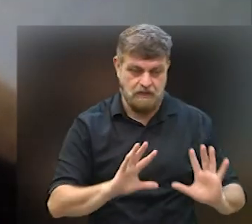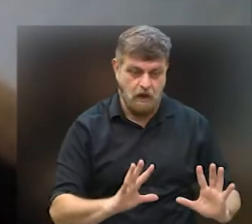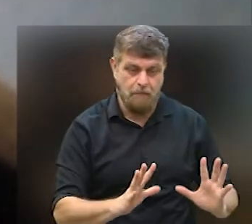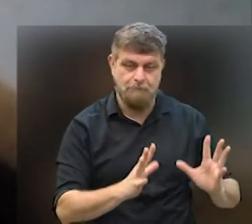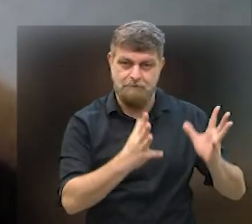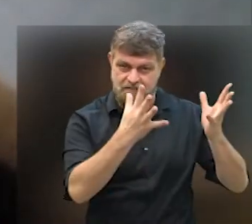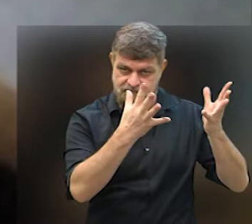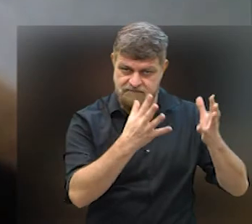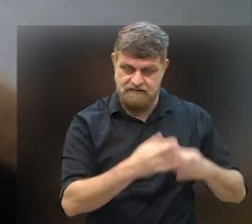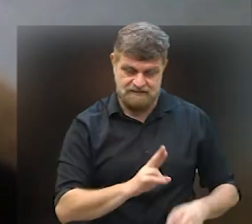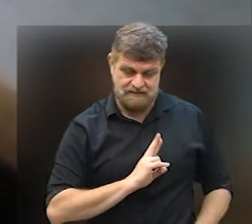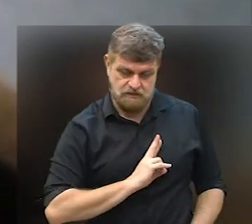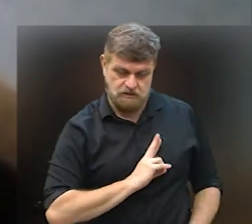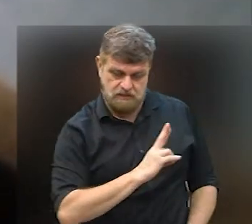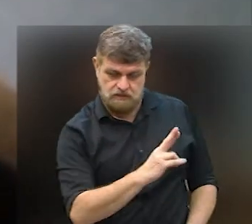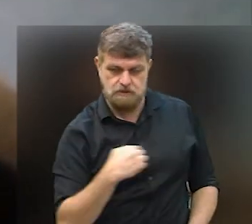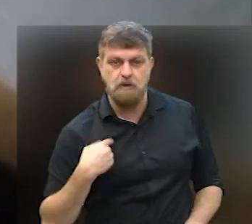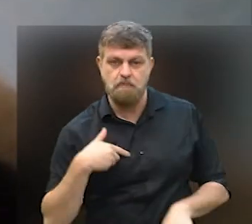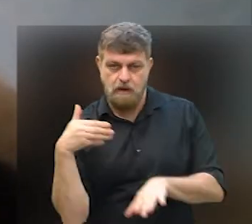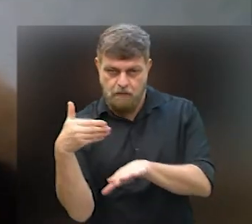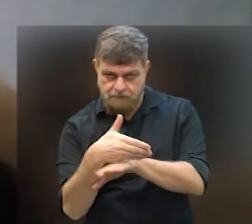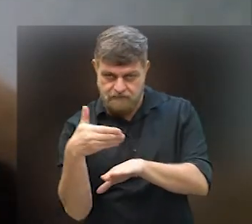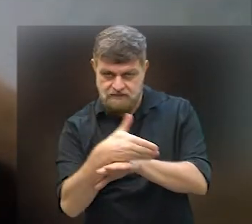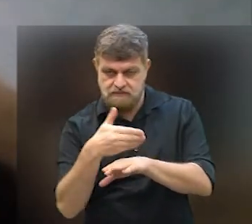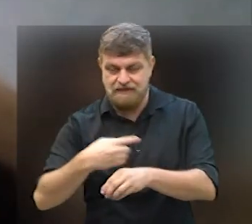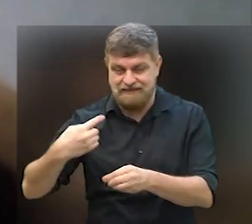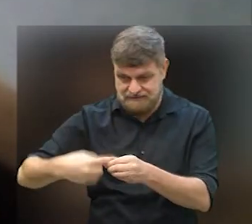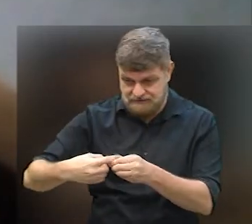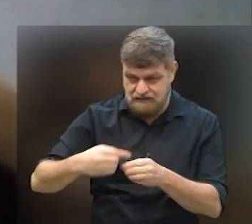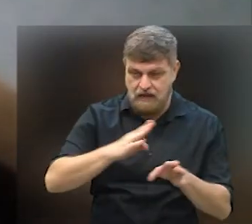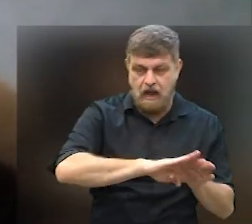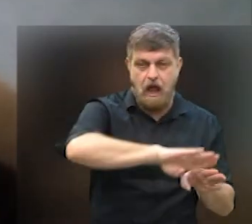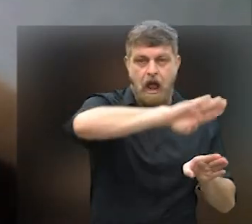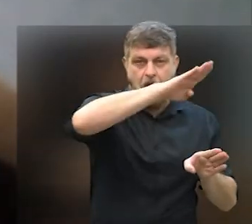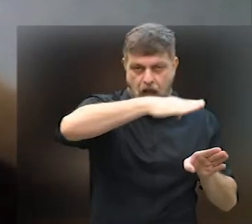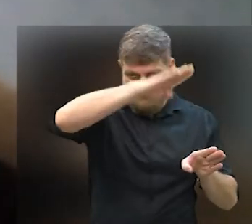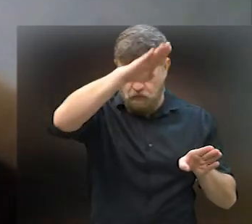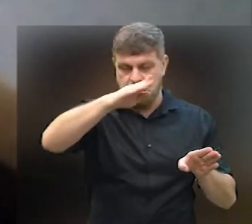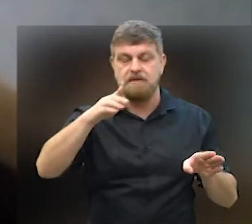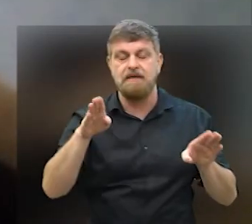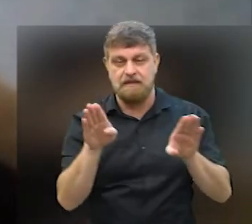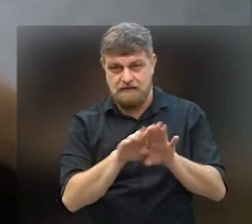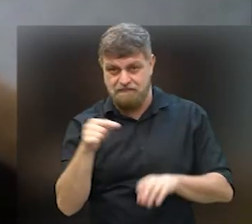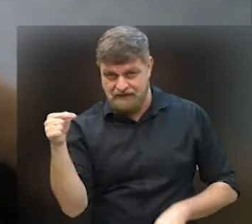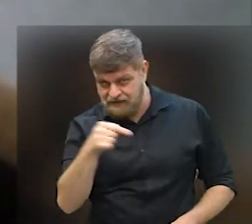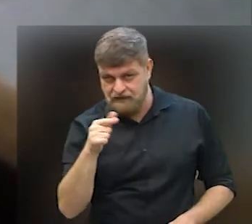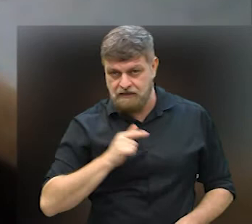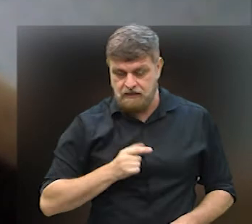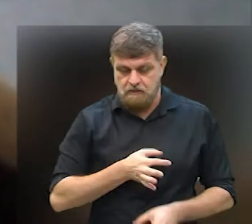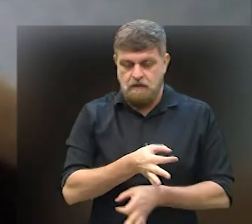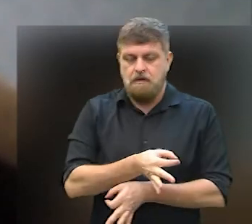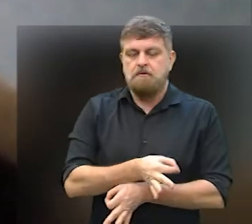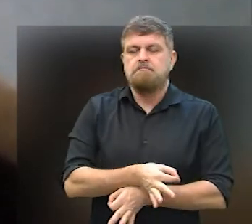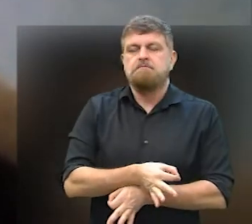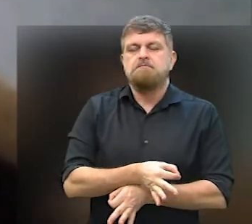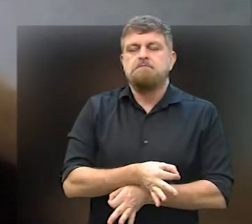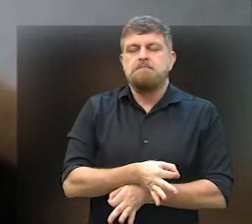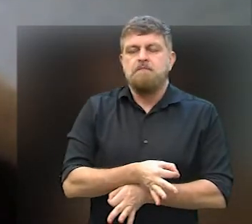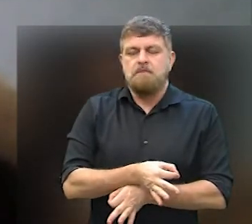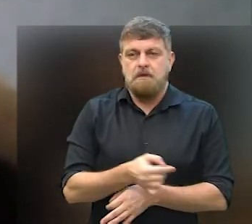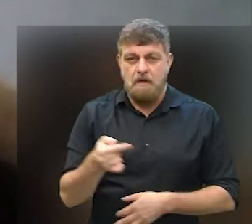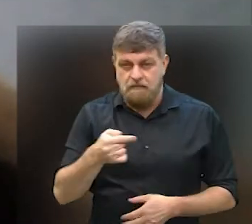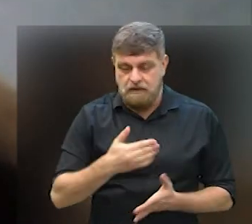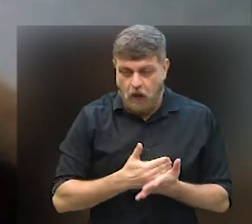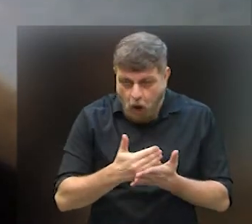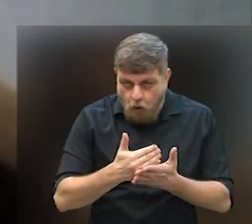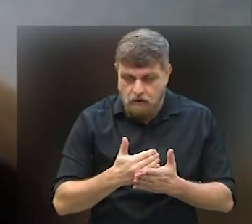cerimônia. A gente participou de algumas cerimônias, tanto na cidade quanto na montanha, referente à cerimônia budista. Até para a gente